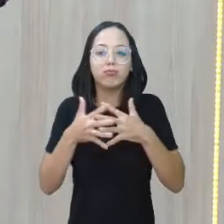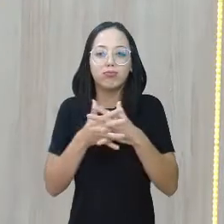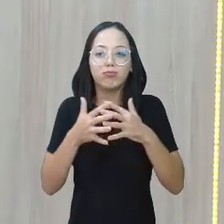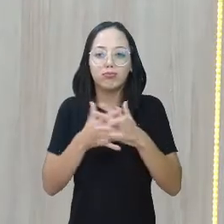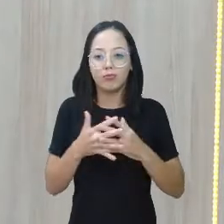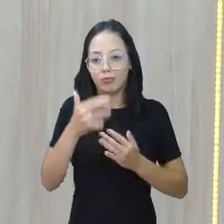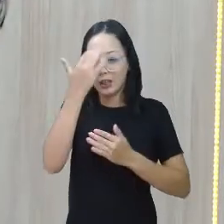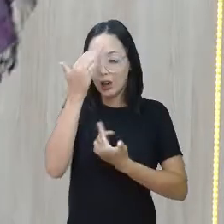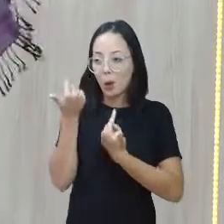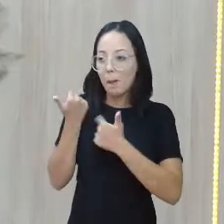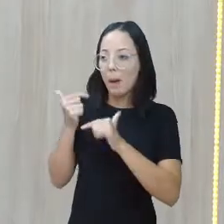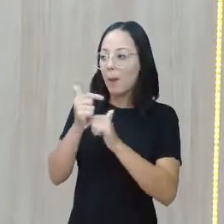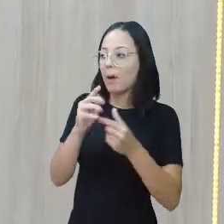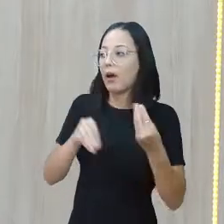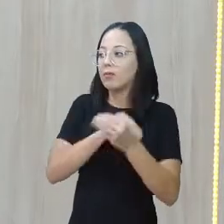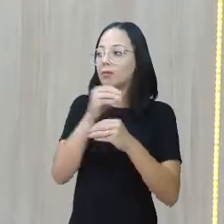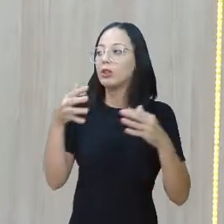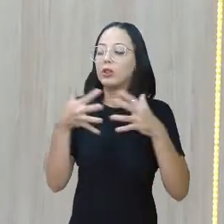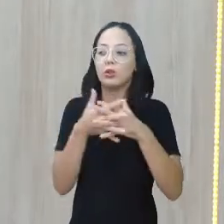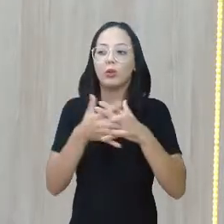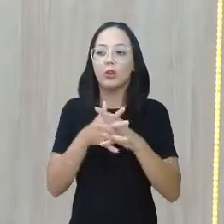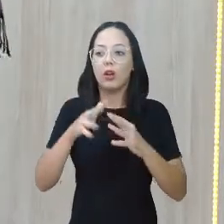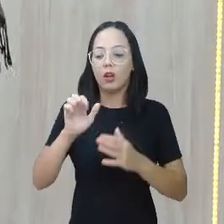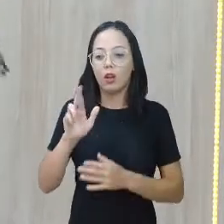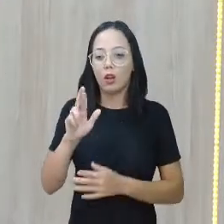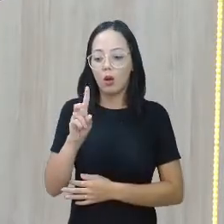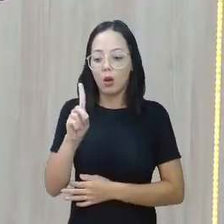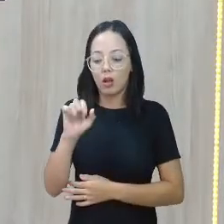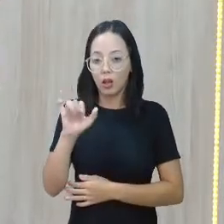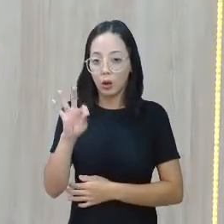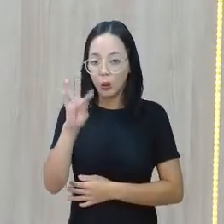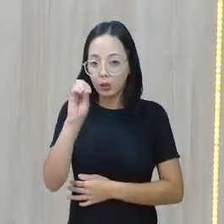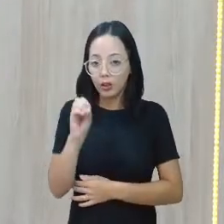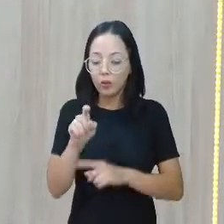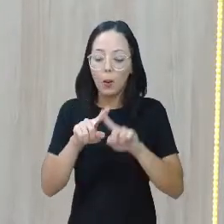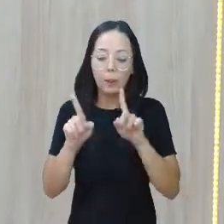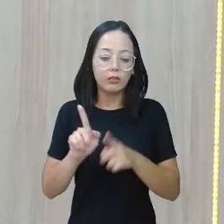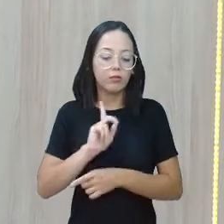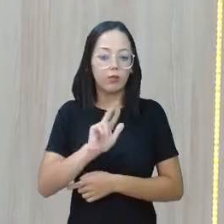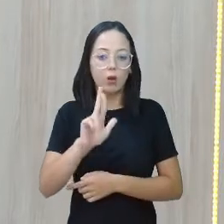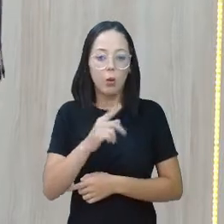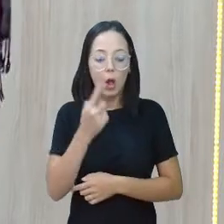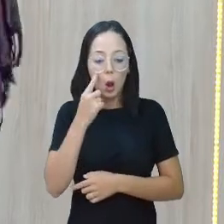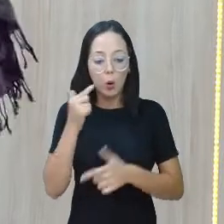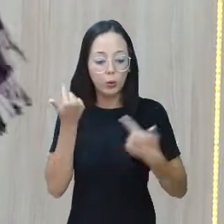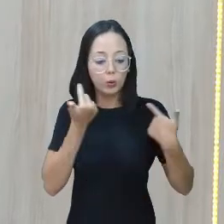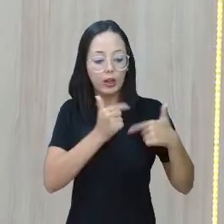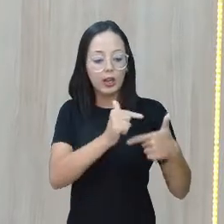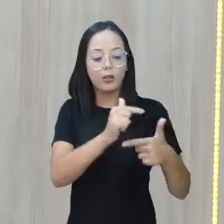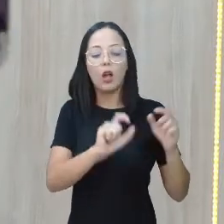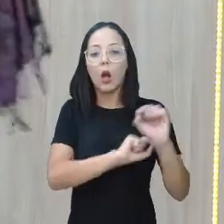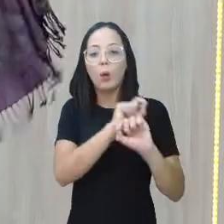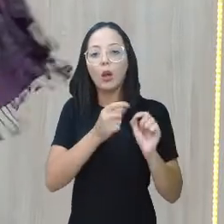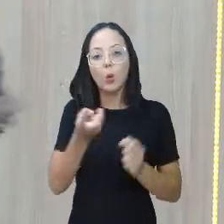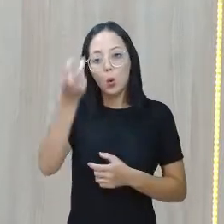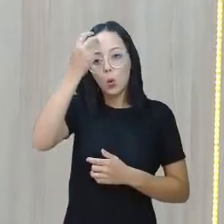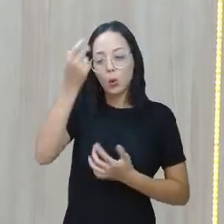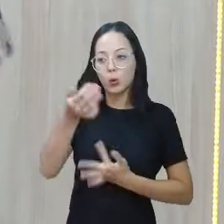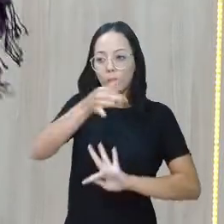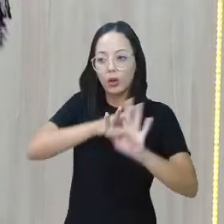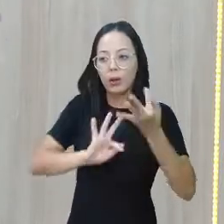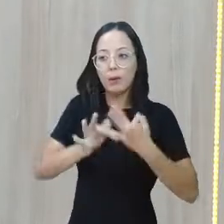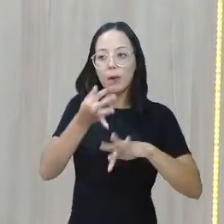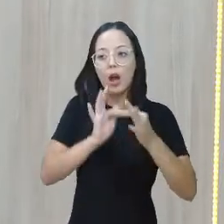do tradicional com o erudito, né? Mas não é. O tradicional é exatamente o cultural, o folclore,